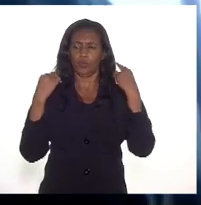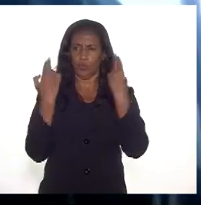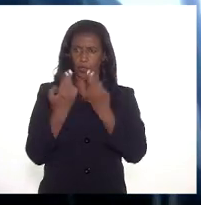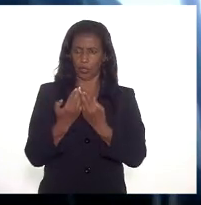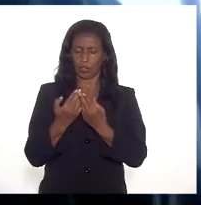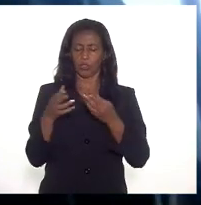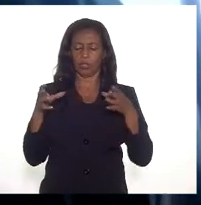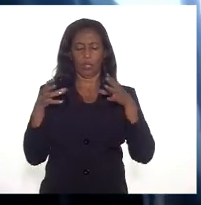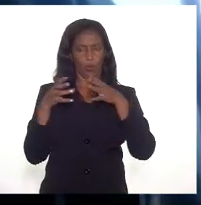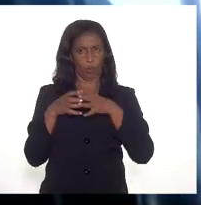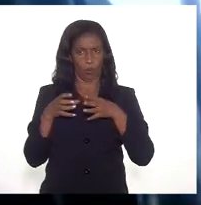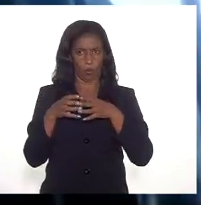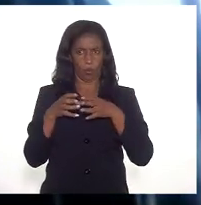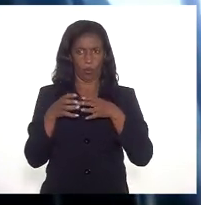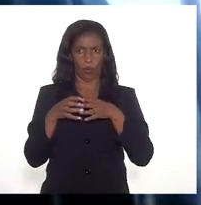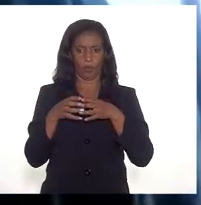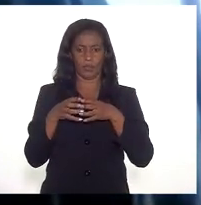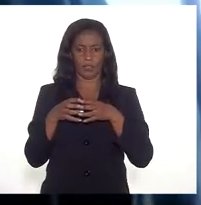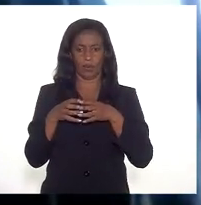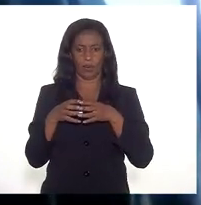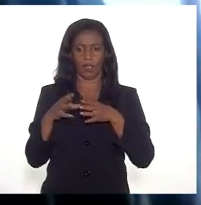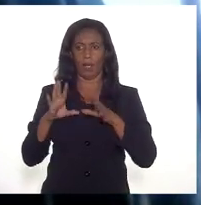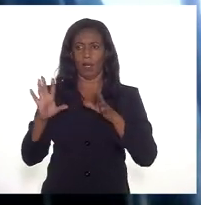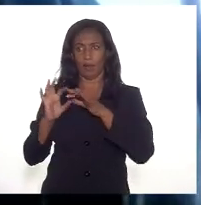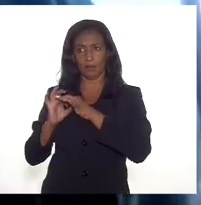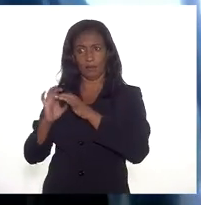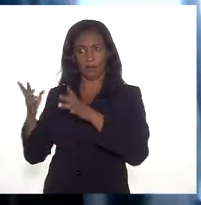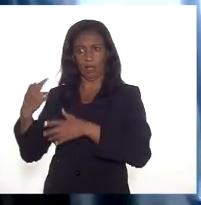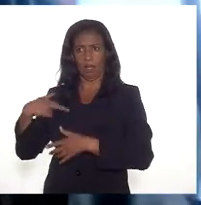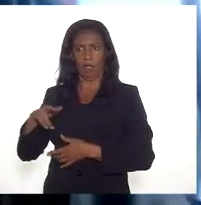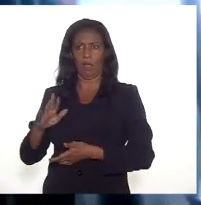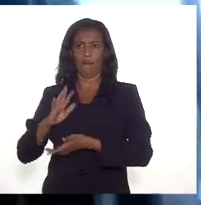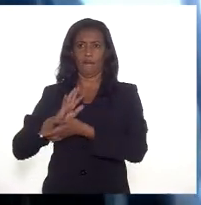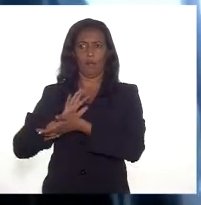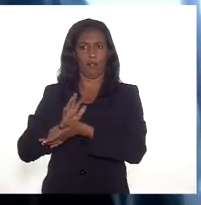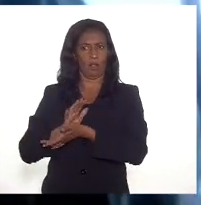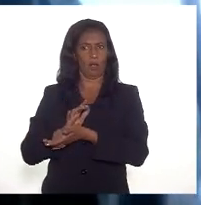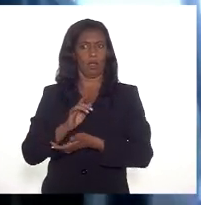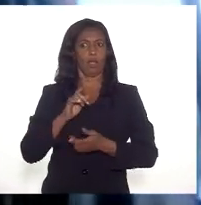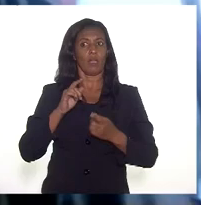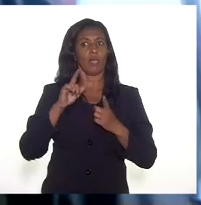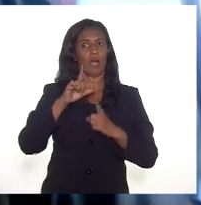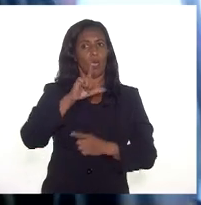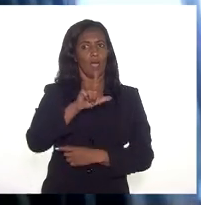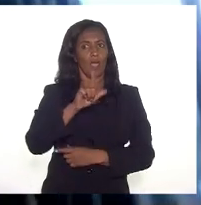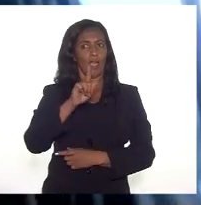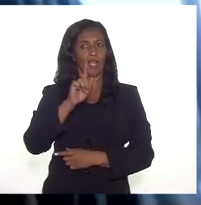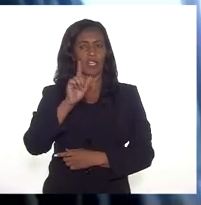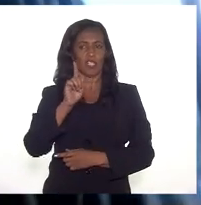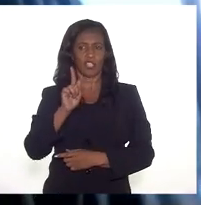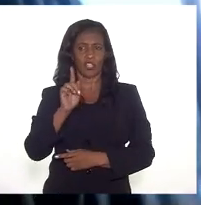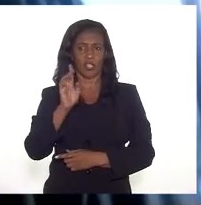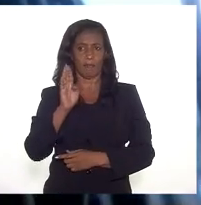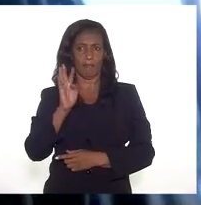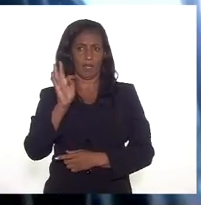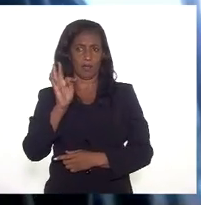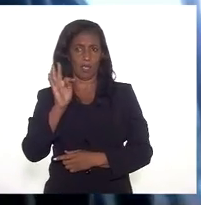comissão inclui, além da liberdade religiosa, o racismo e a LGBTfobia.